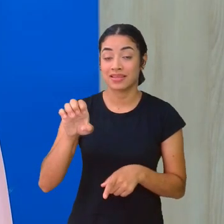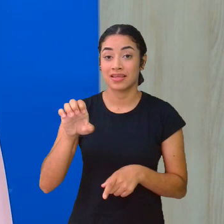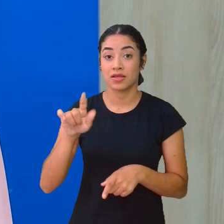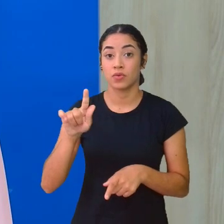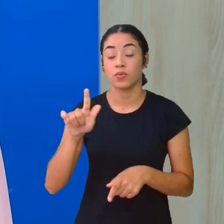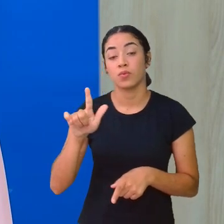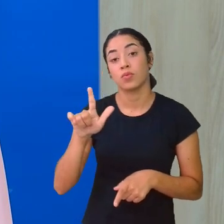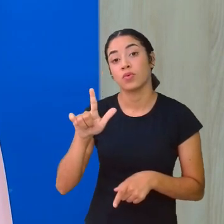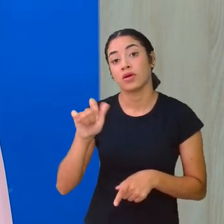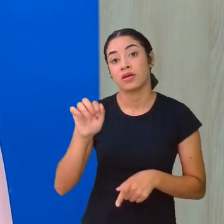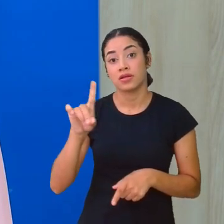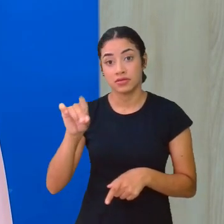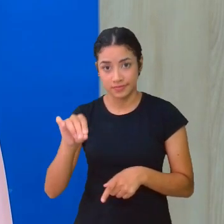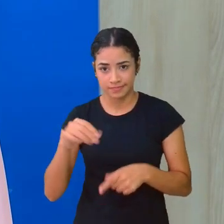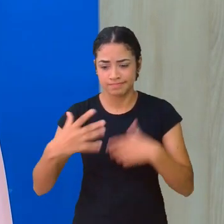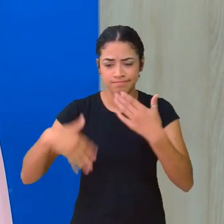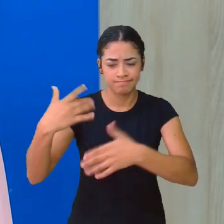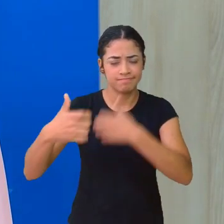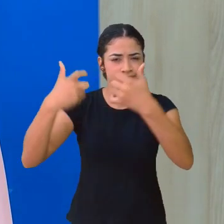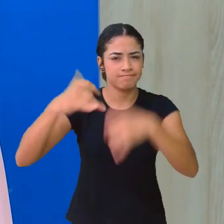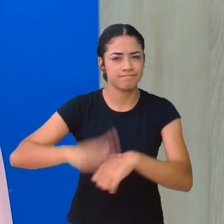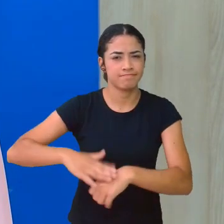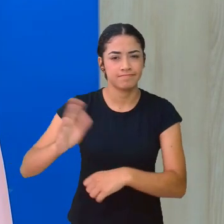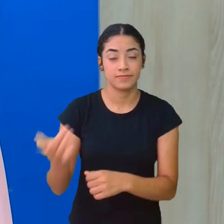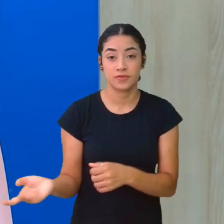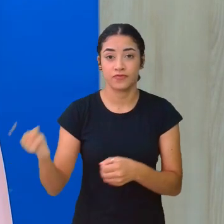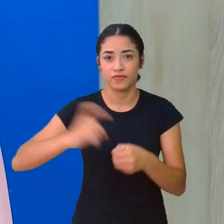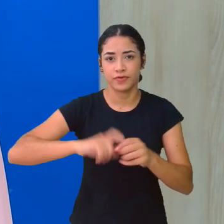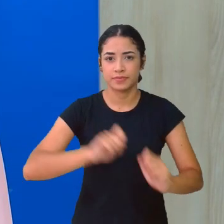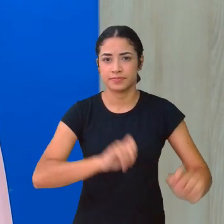vou falar a respeito deles. Mas vamos voltar para a telinha.